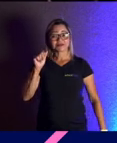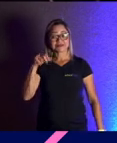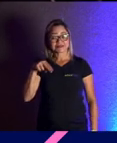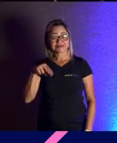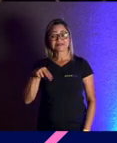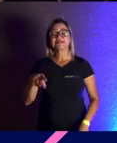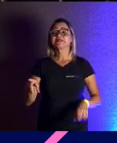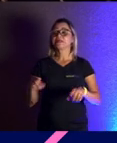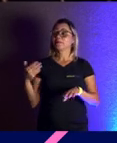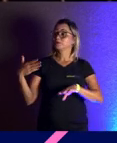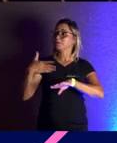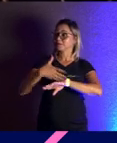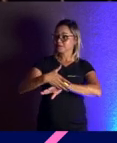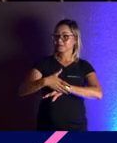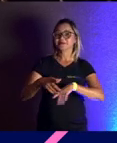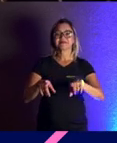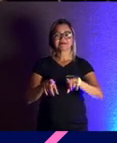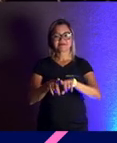também algumas vezes